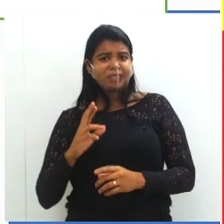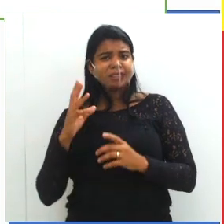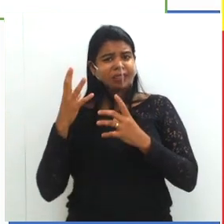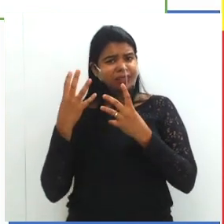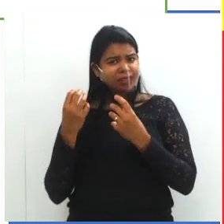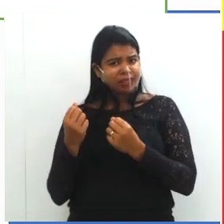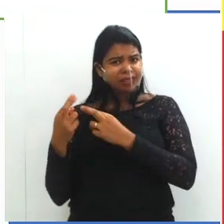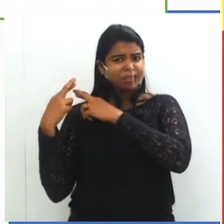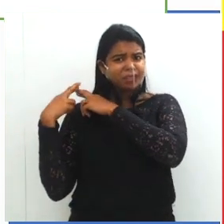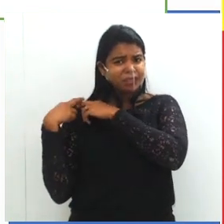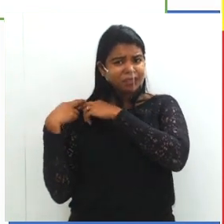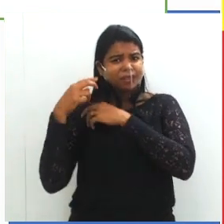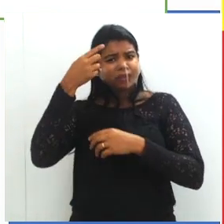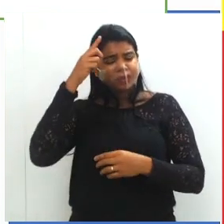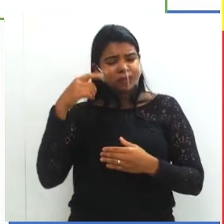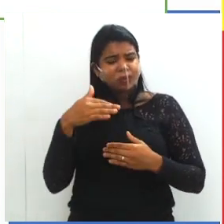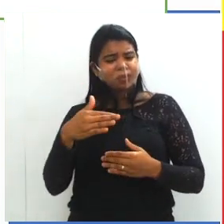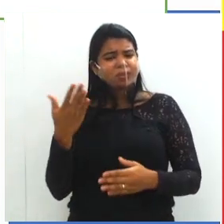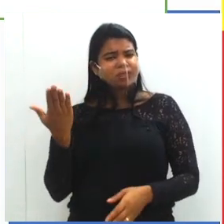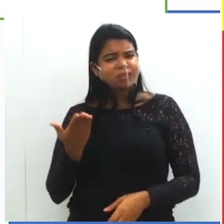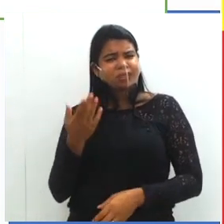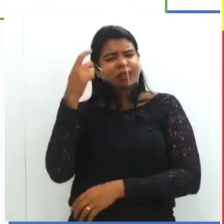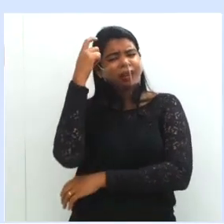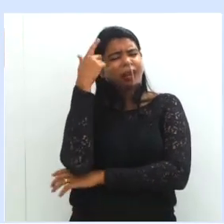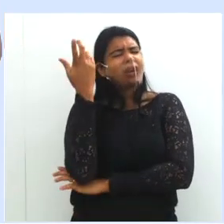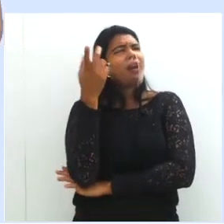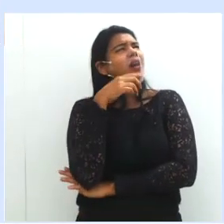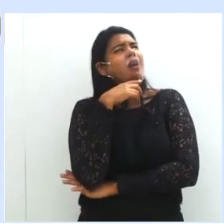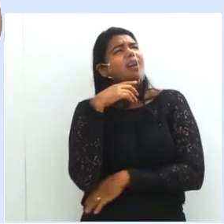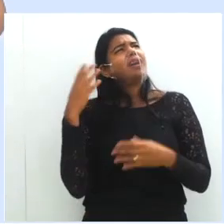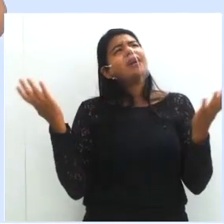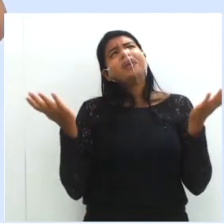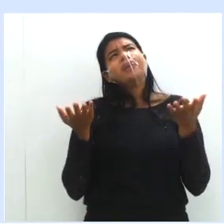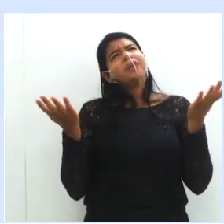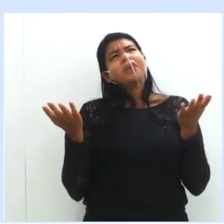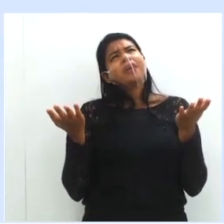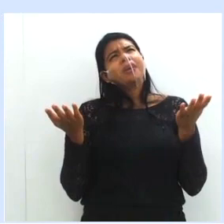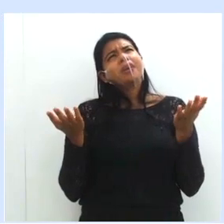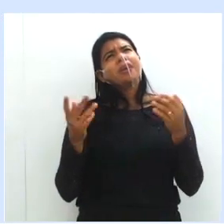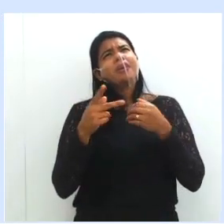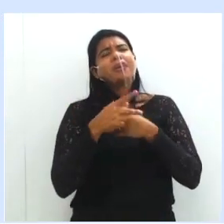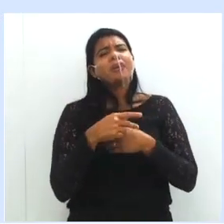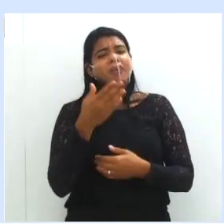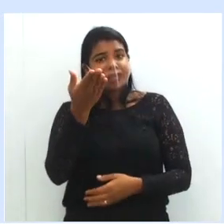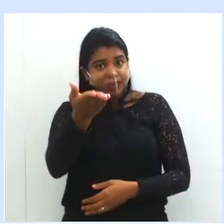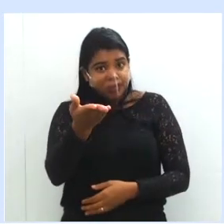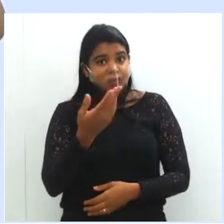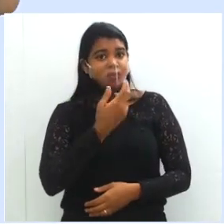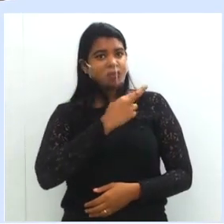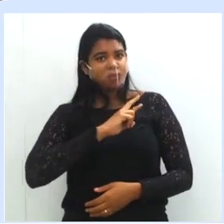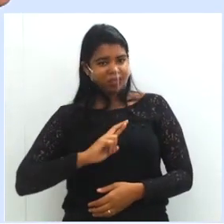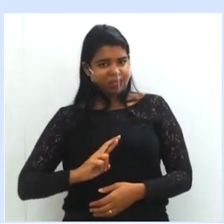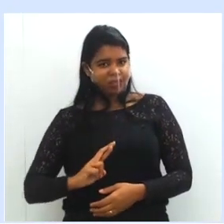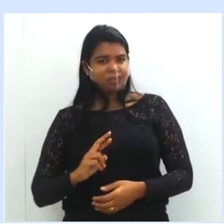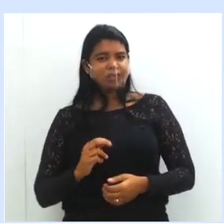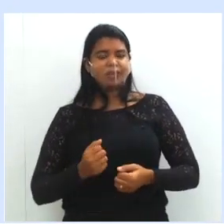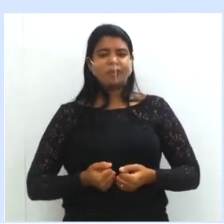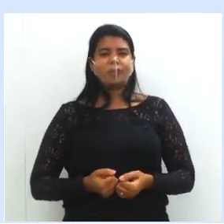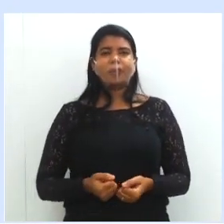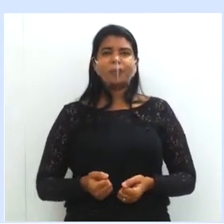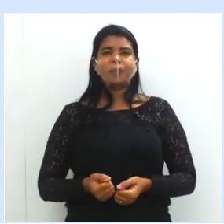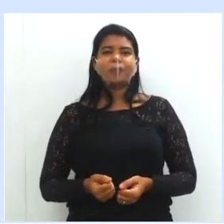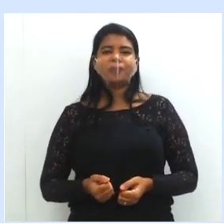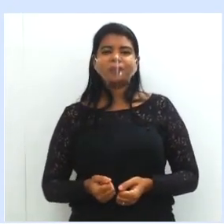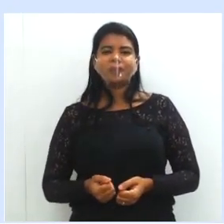pode assumir nos dias atuais? Pensem, qual será o papel que a sua religião, que a